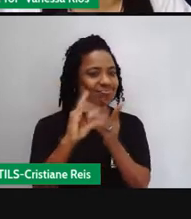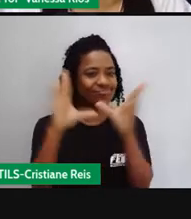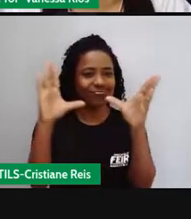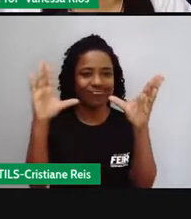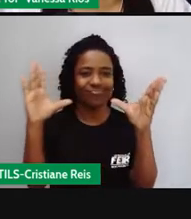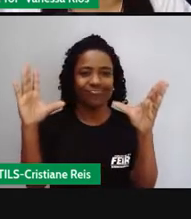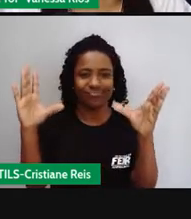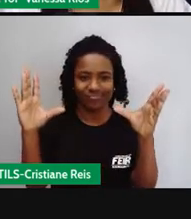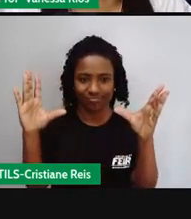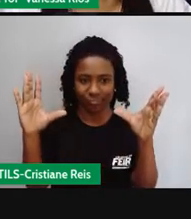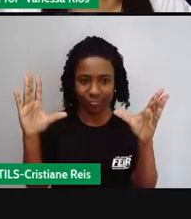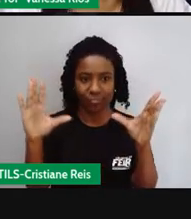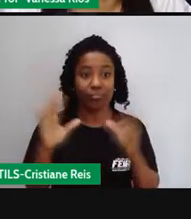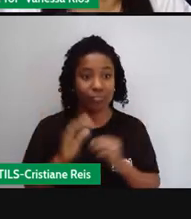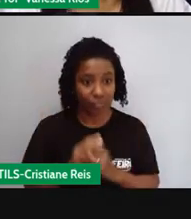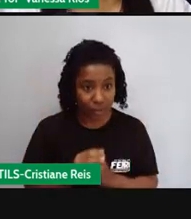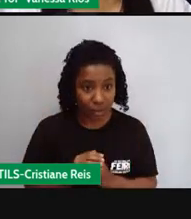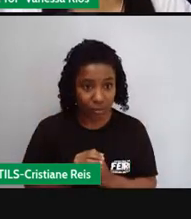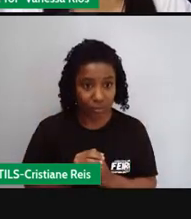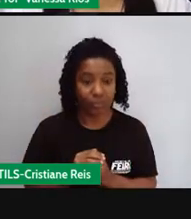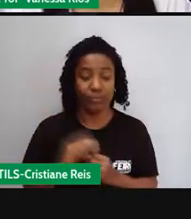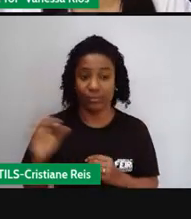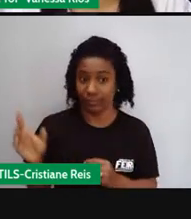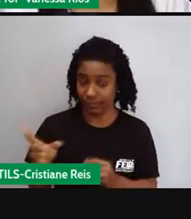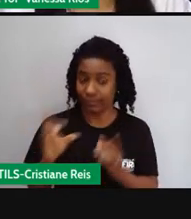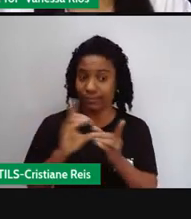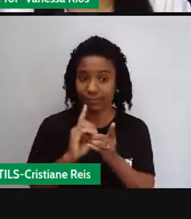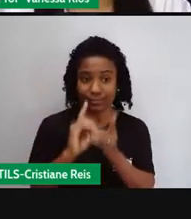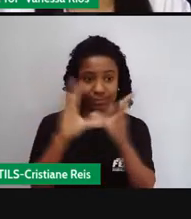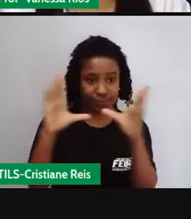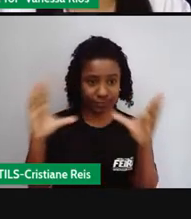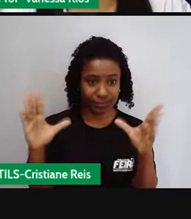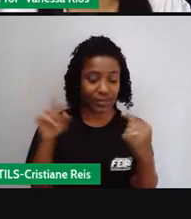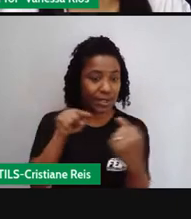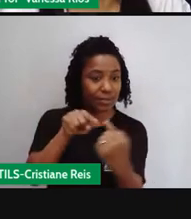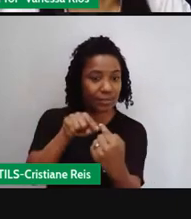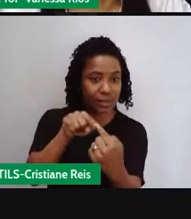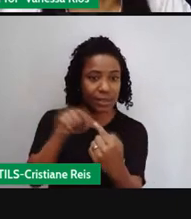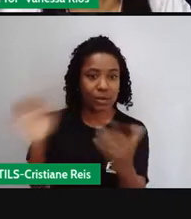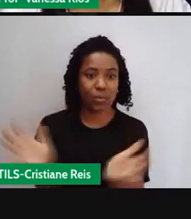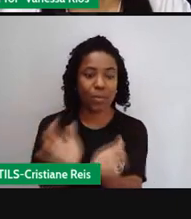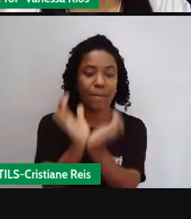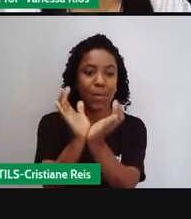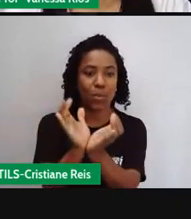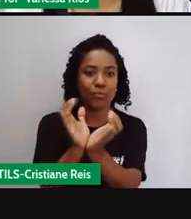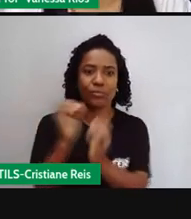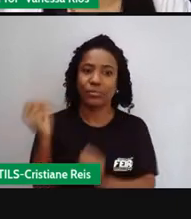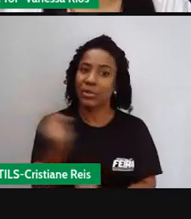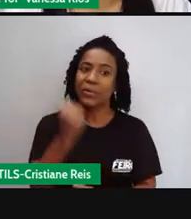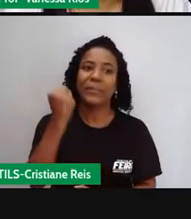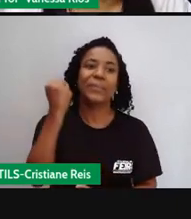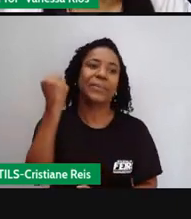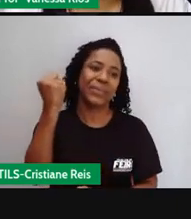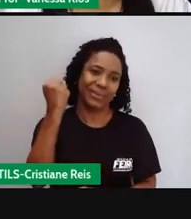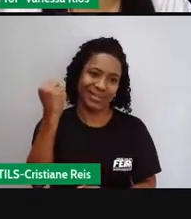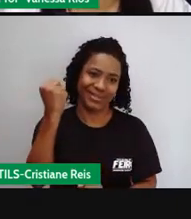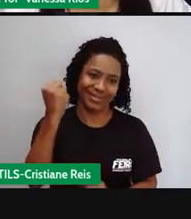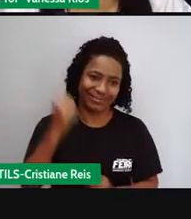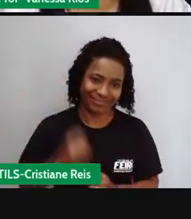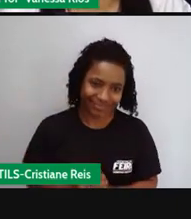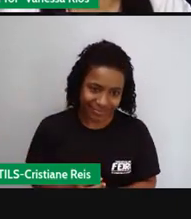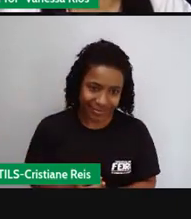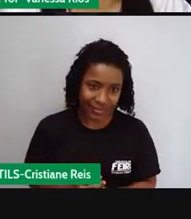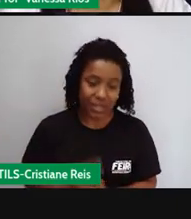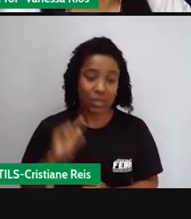relacionada ao poder do povo. E está aí justamente relacionada ao voto. Porque quando a gente vota, a gente